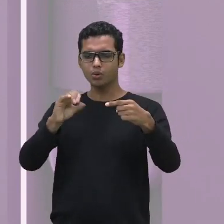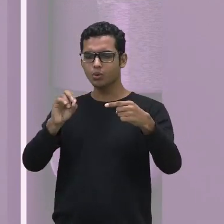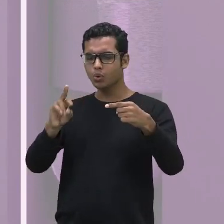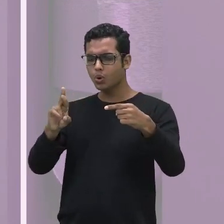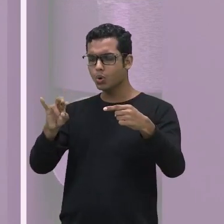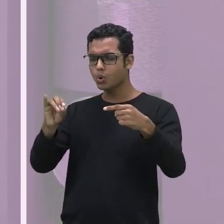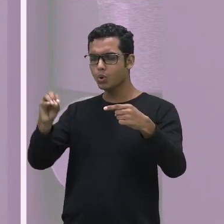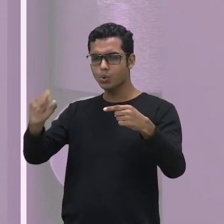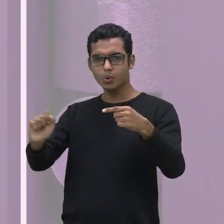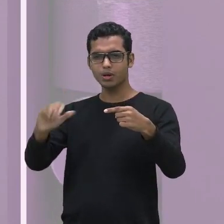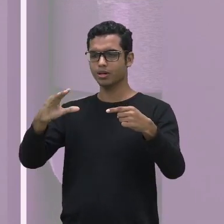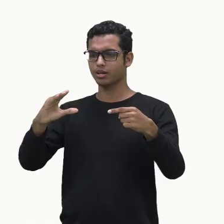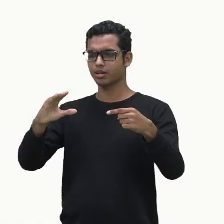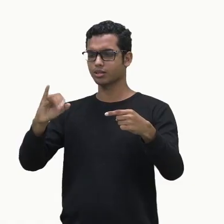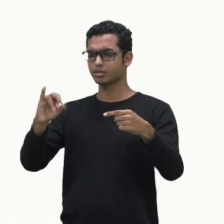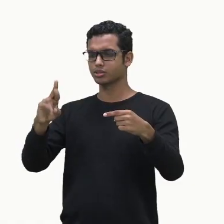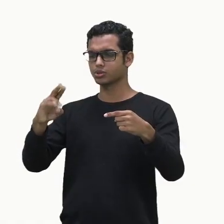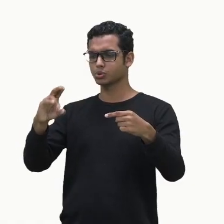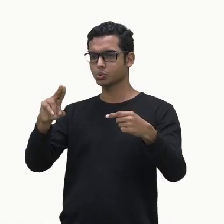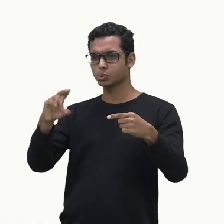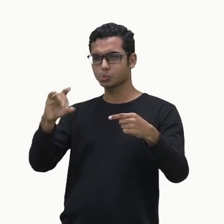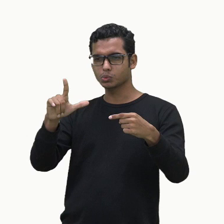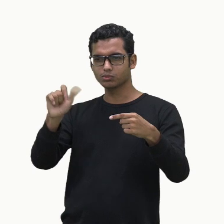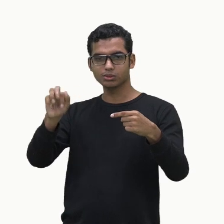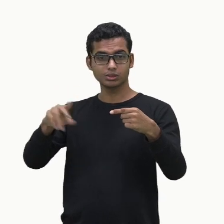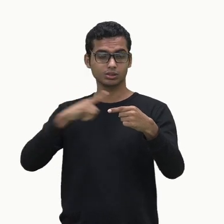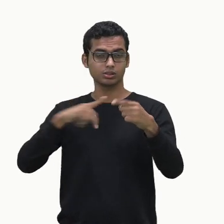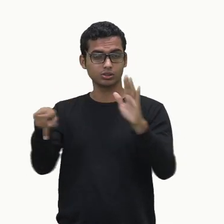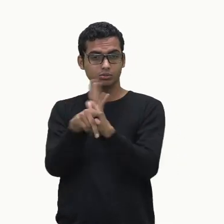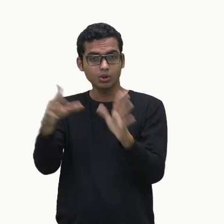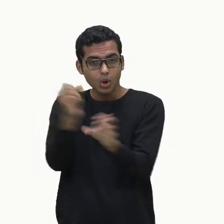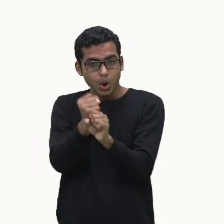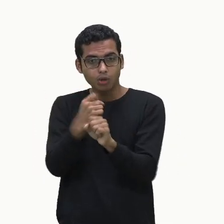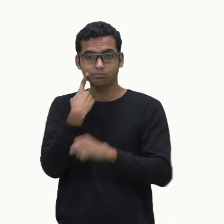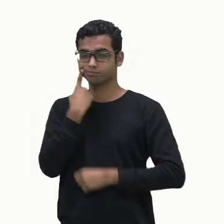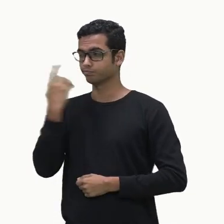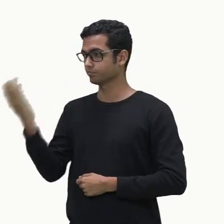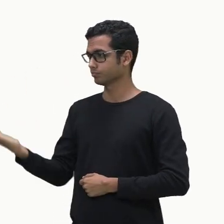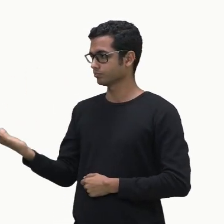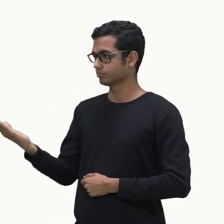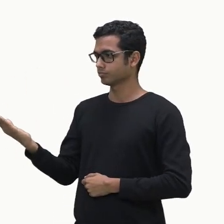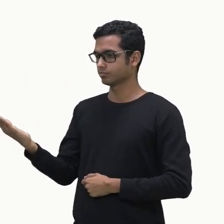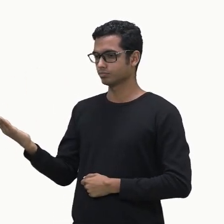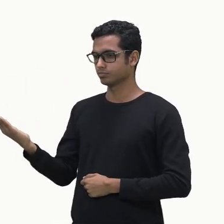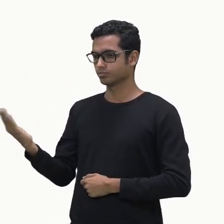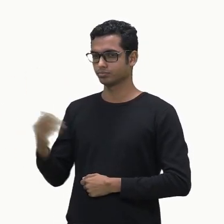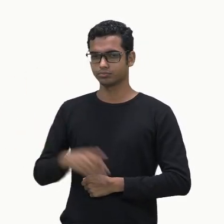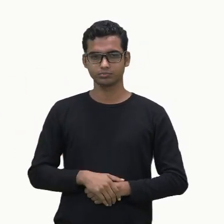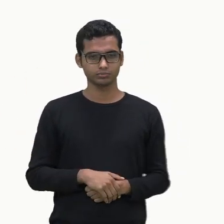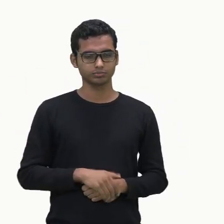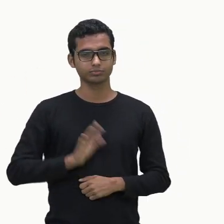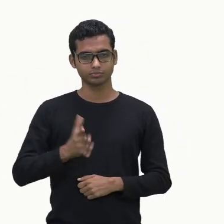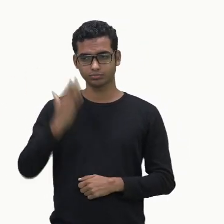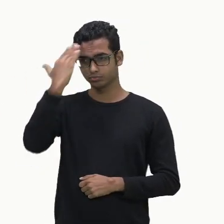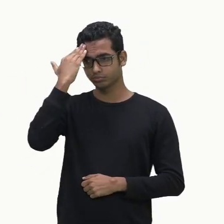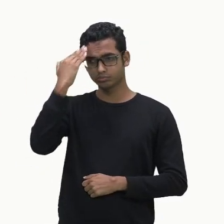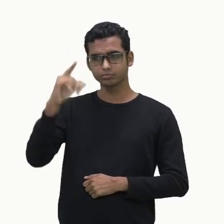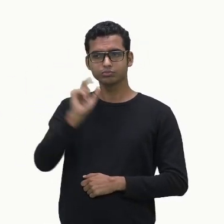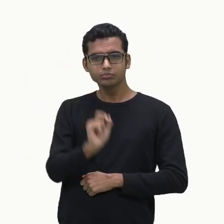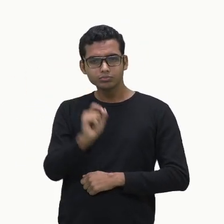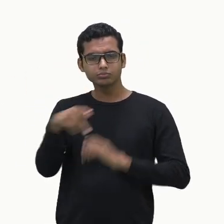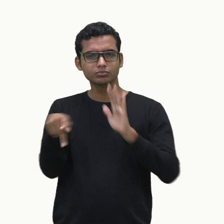o cálculo da sua área. Então, a gente já tem conhecimentos aí sobre